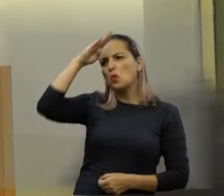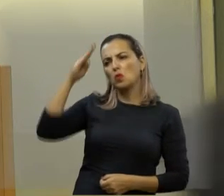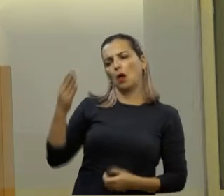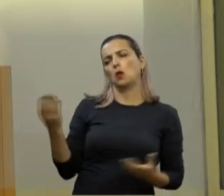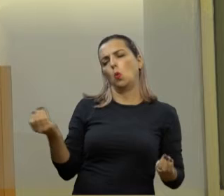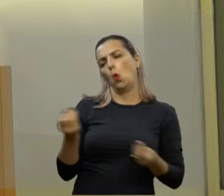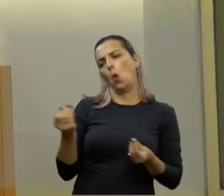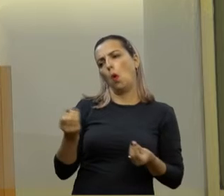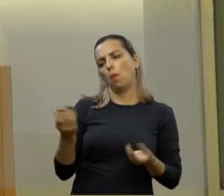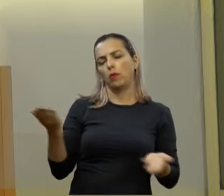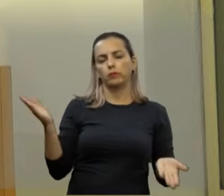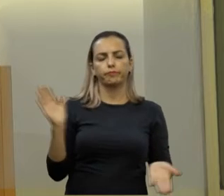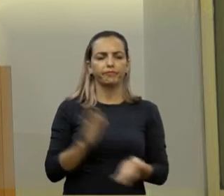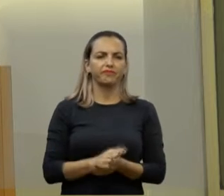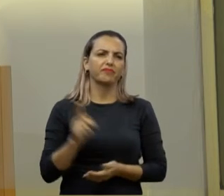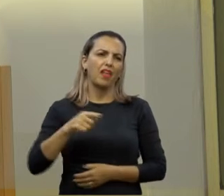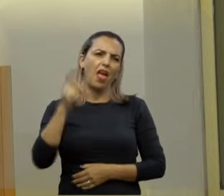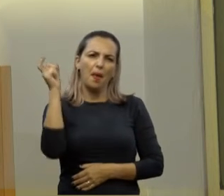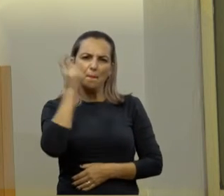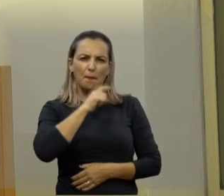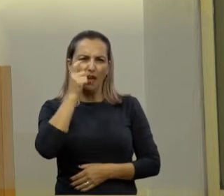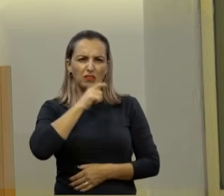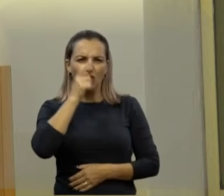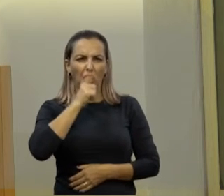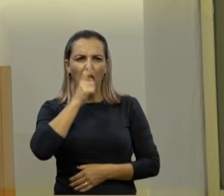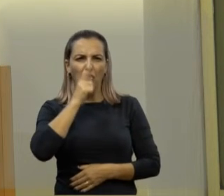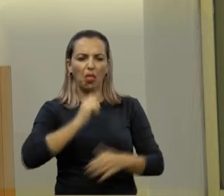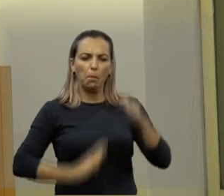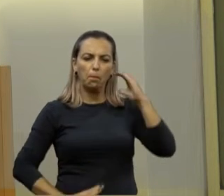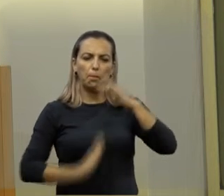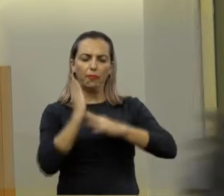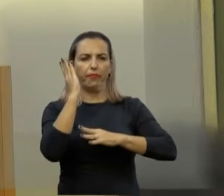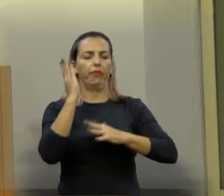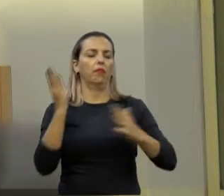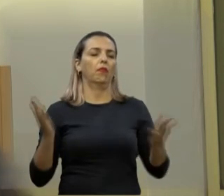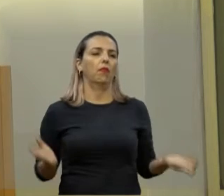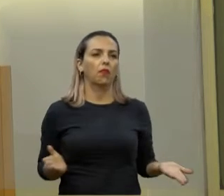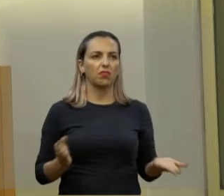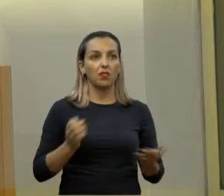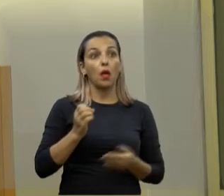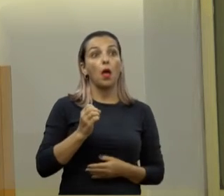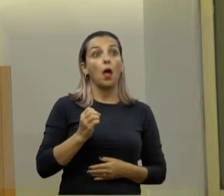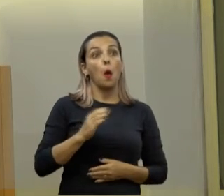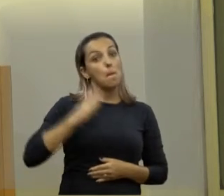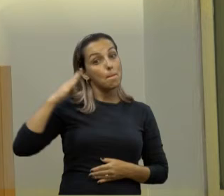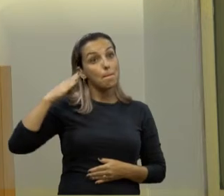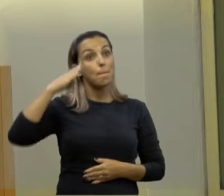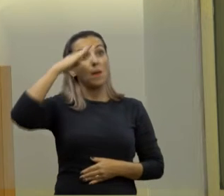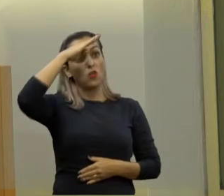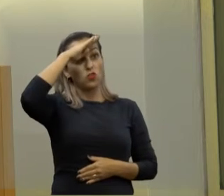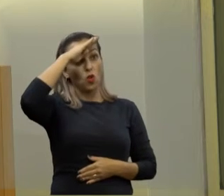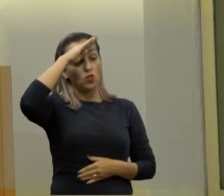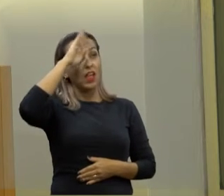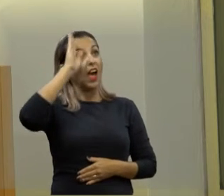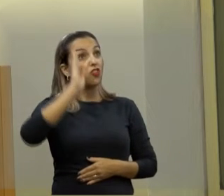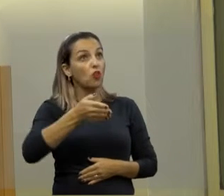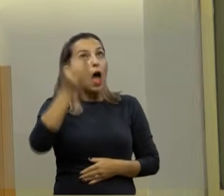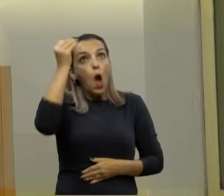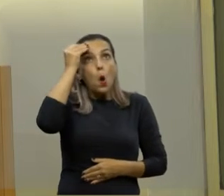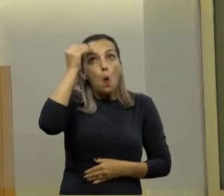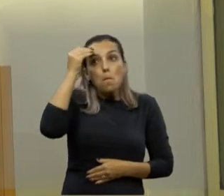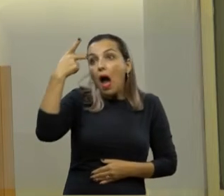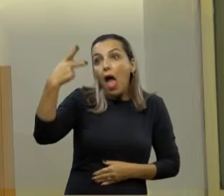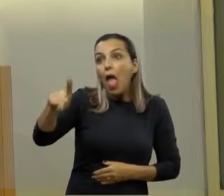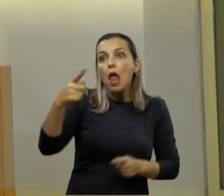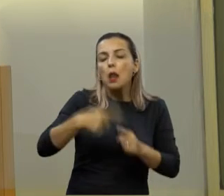verdadeiro isso chega a ser até demais né o presidente Logo logo vou com o Paulo também pela guerra da Ucrânia